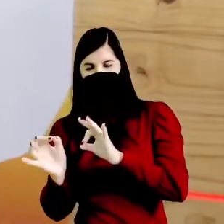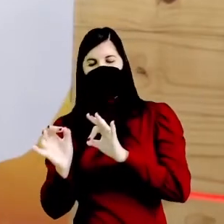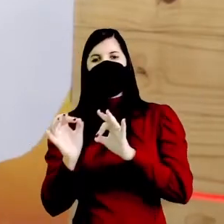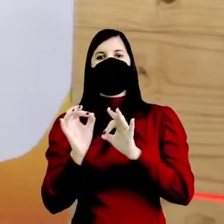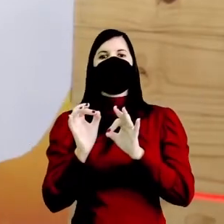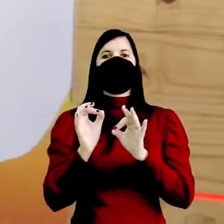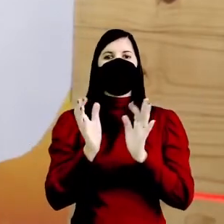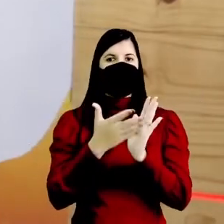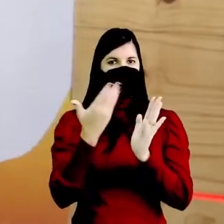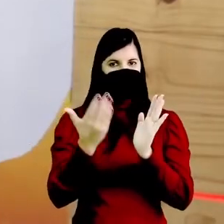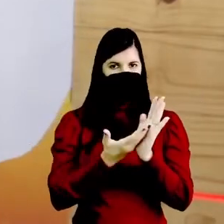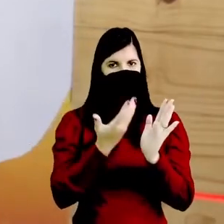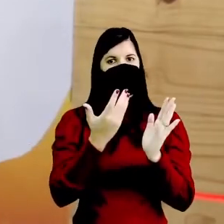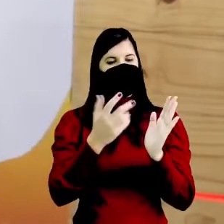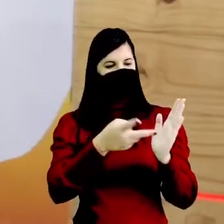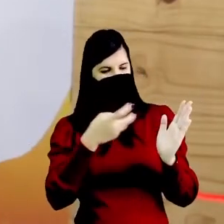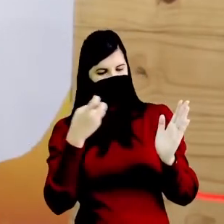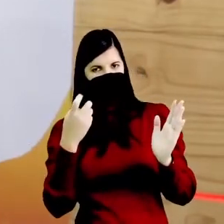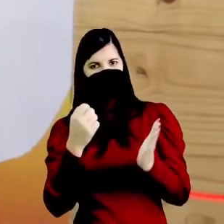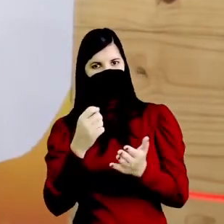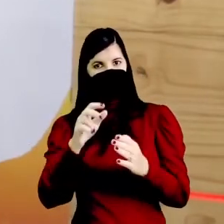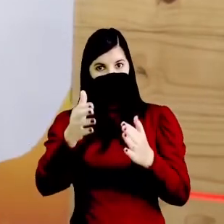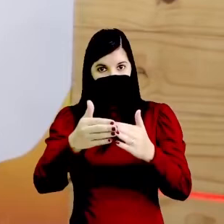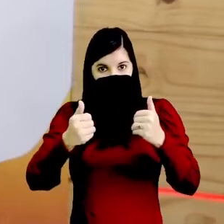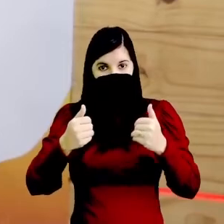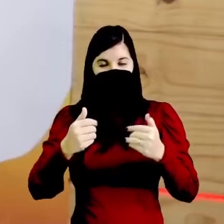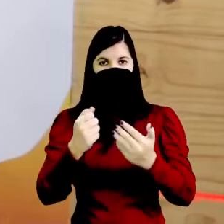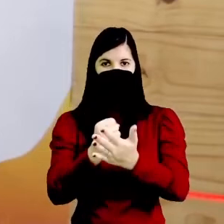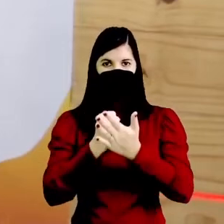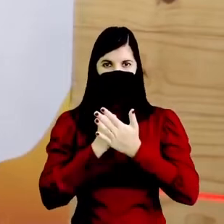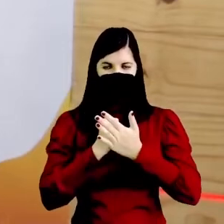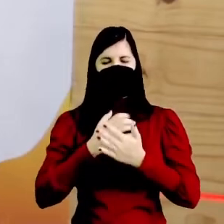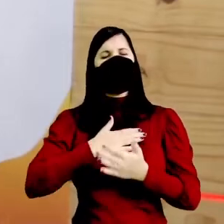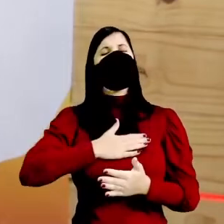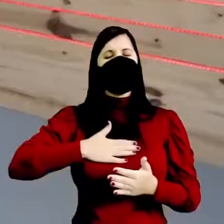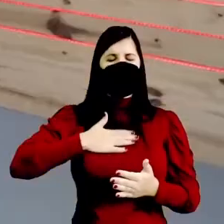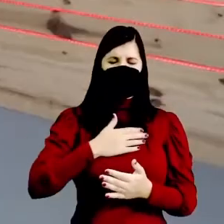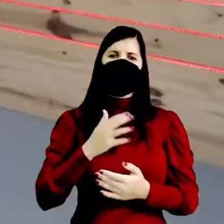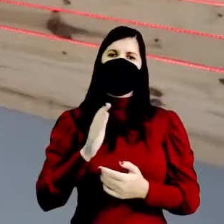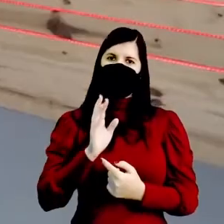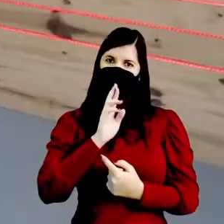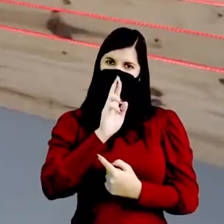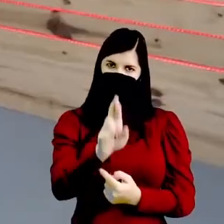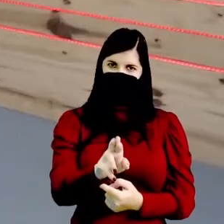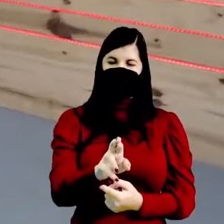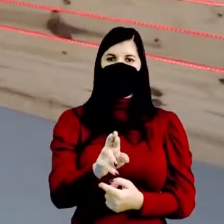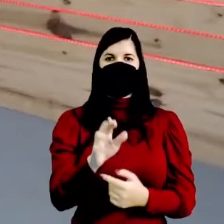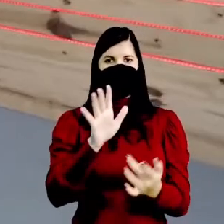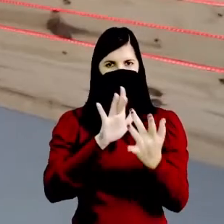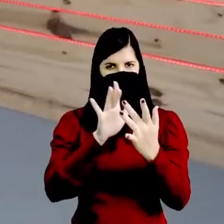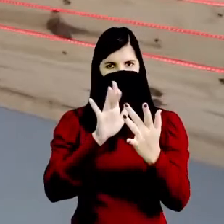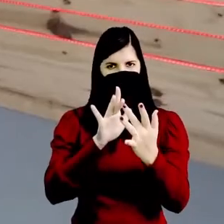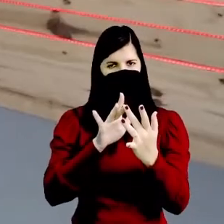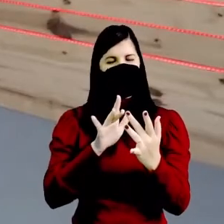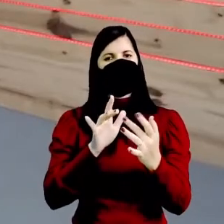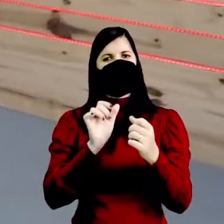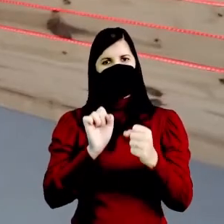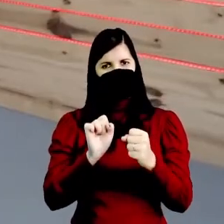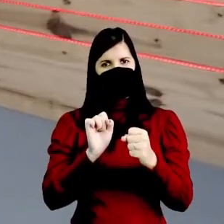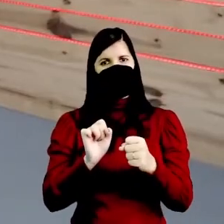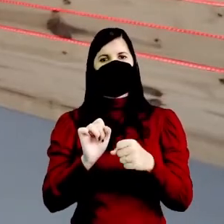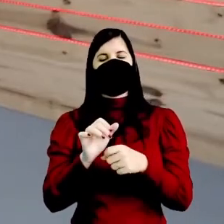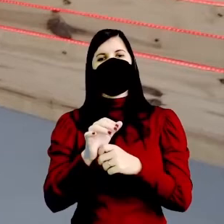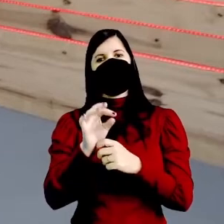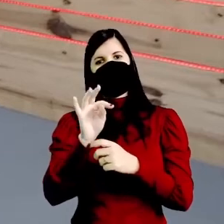não entendi isso aqui, me ajuda. A gente vai ter o maior prazer de te ajudar, certo? Entre em contato, temos também um canal do Telegram.